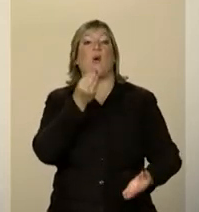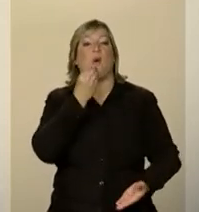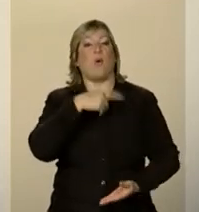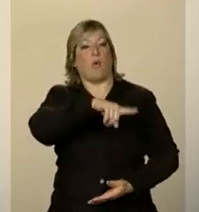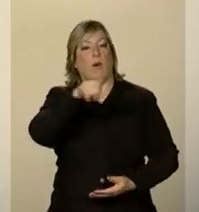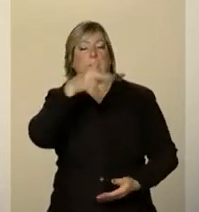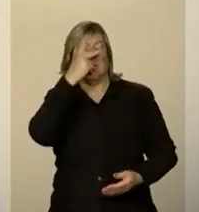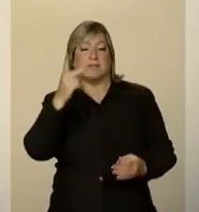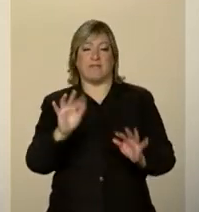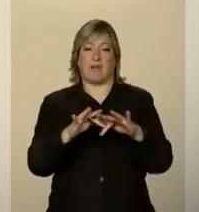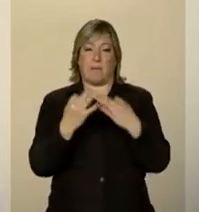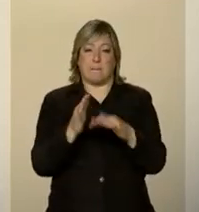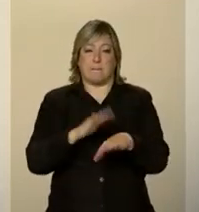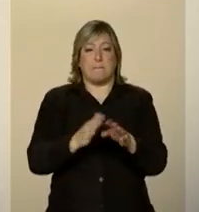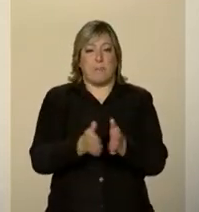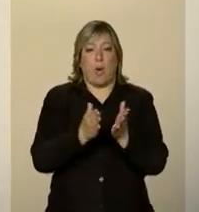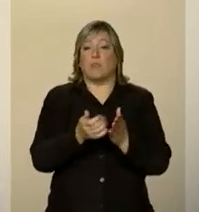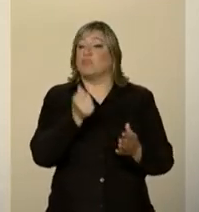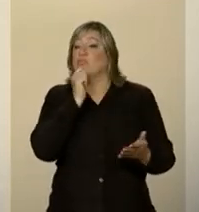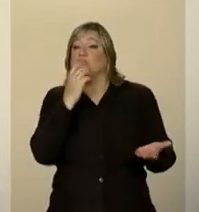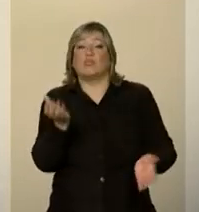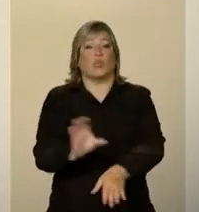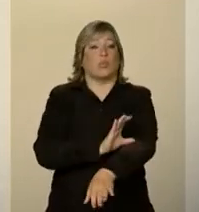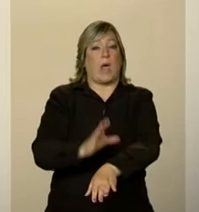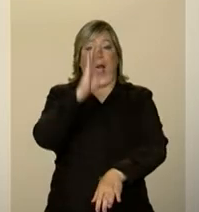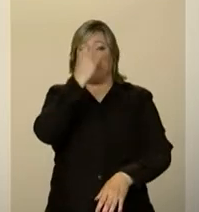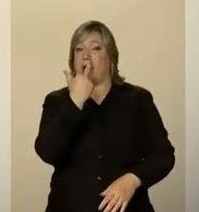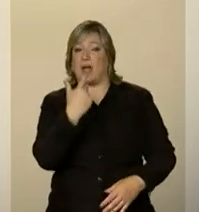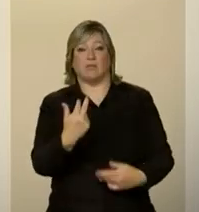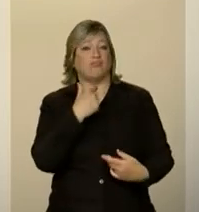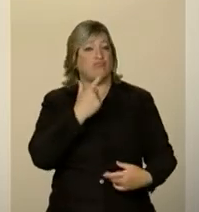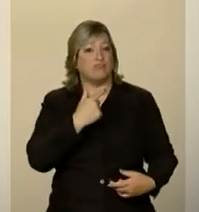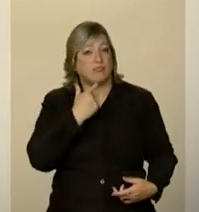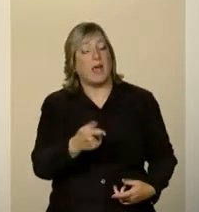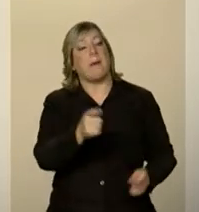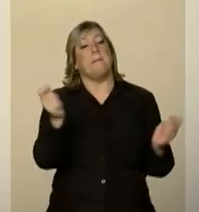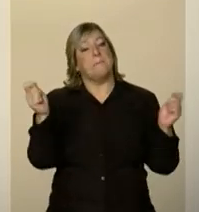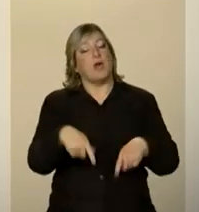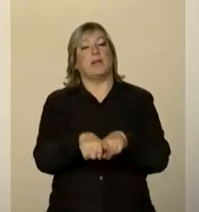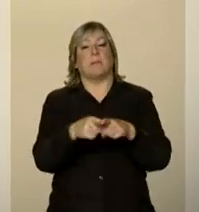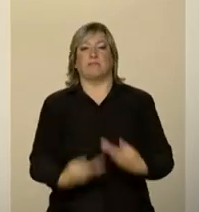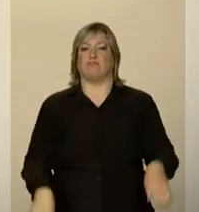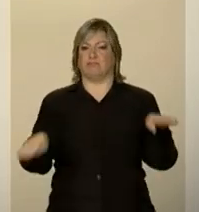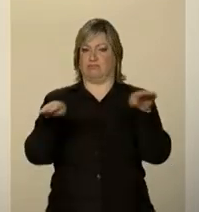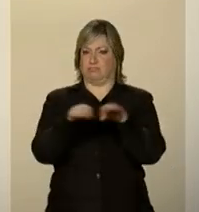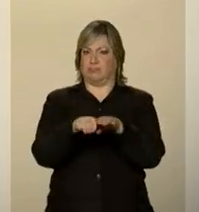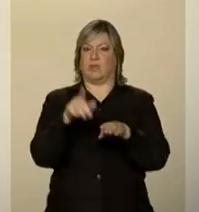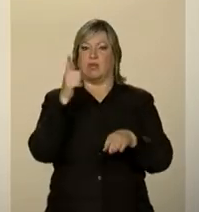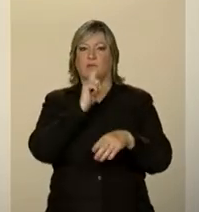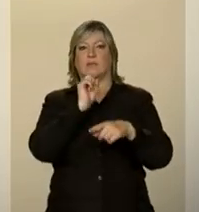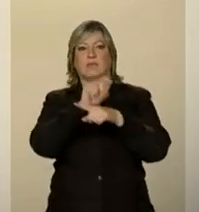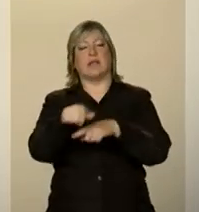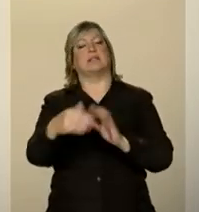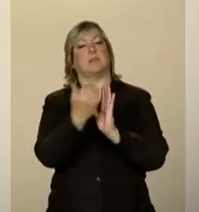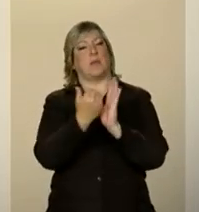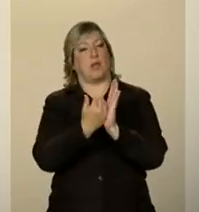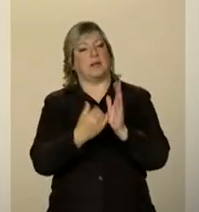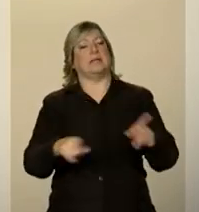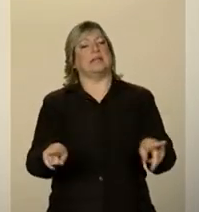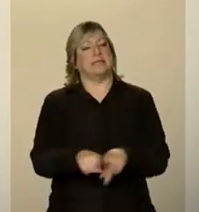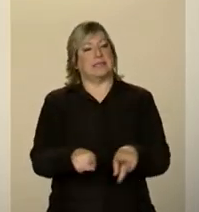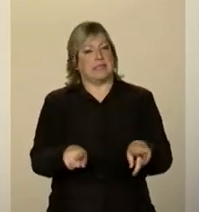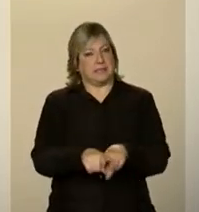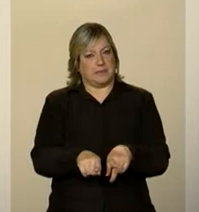de famílias mais pobres que não tiveram a chance de aprender uma segunda língua participem do Ciência sem Fronteiras